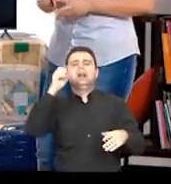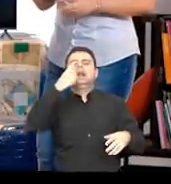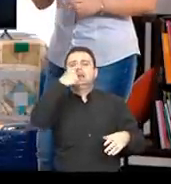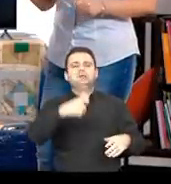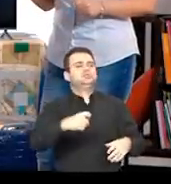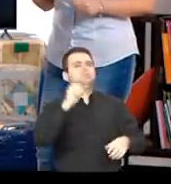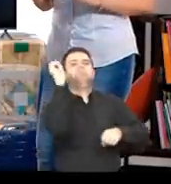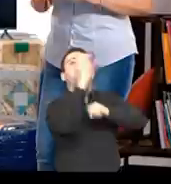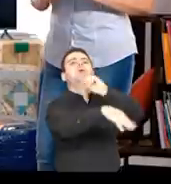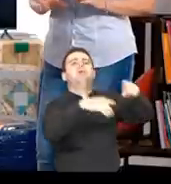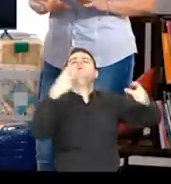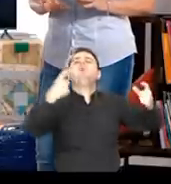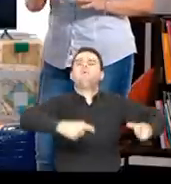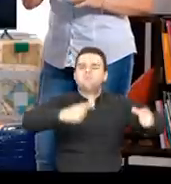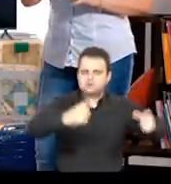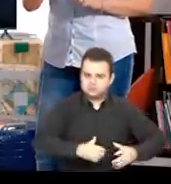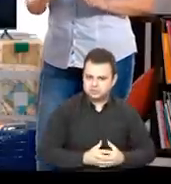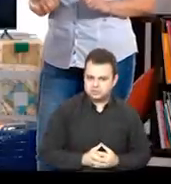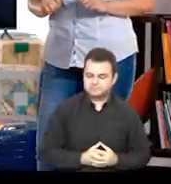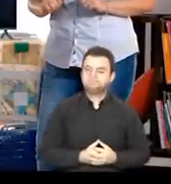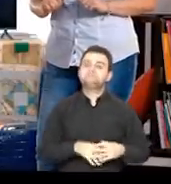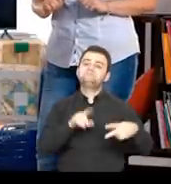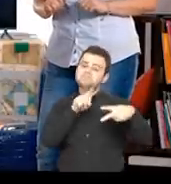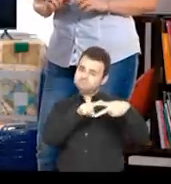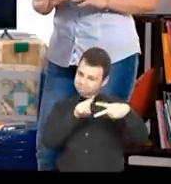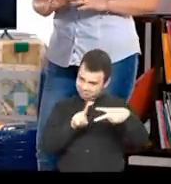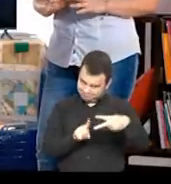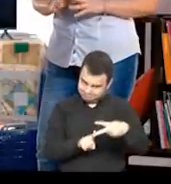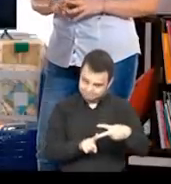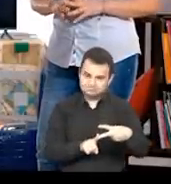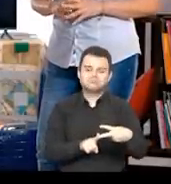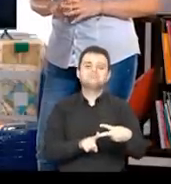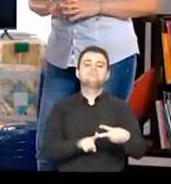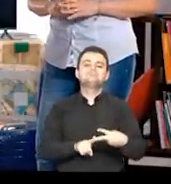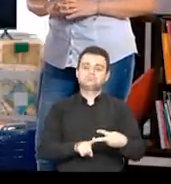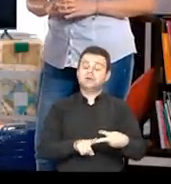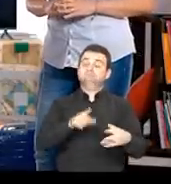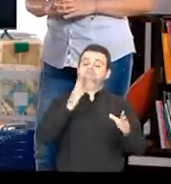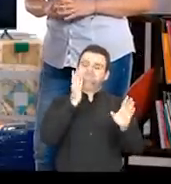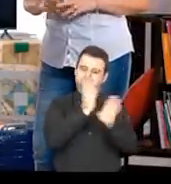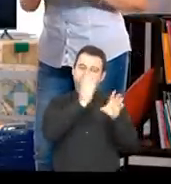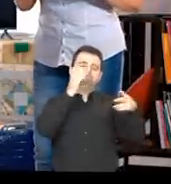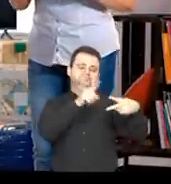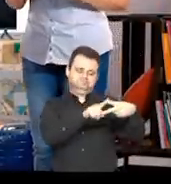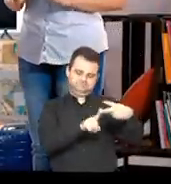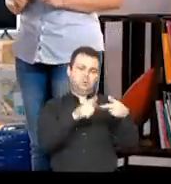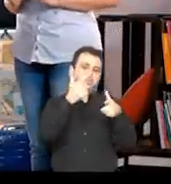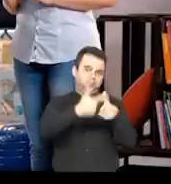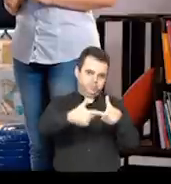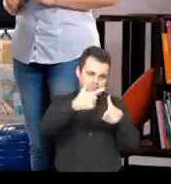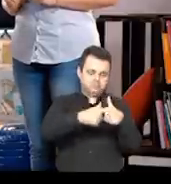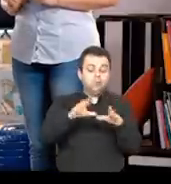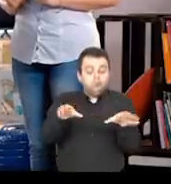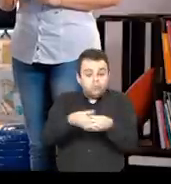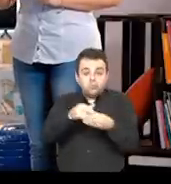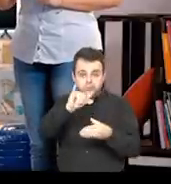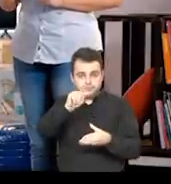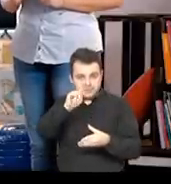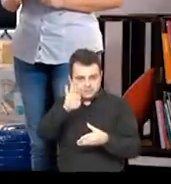lixo? Então, o nosso lixo tem 2 destinos, e é exatamente aí que mora o problema. Porque segundo o